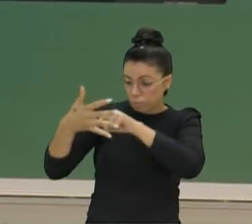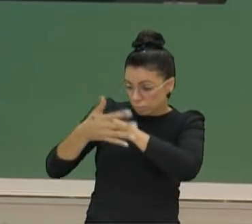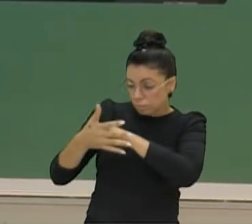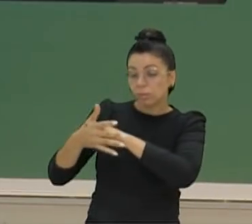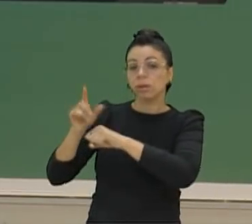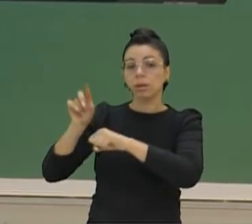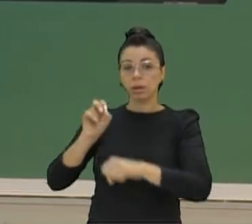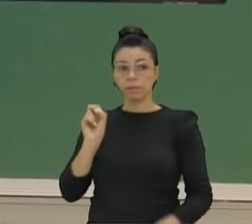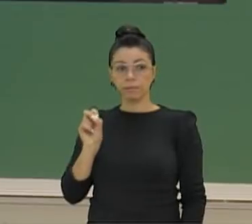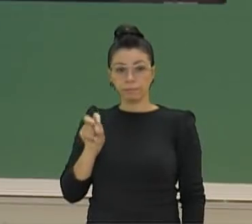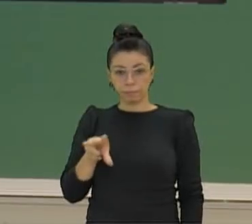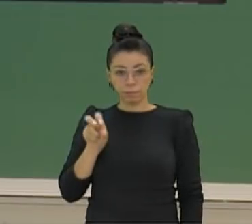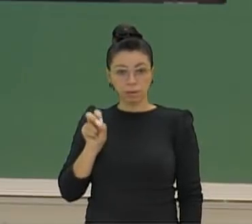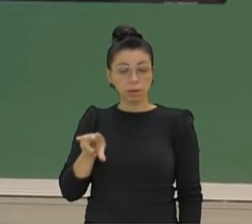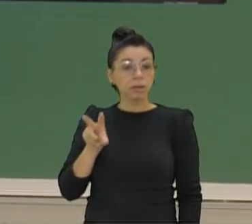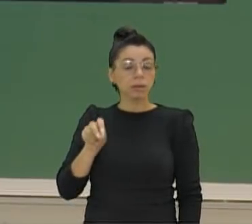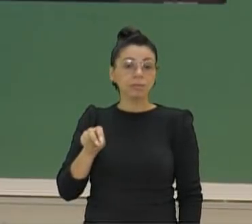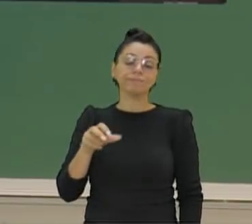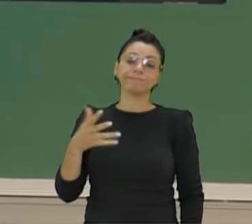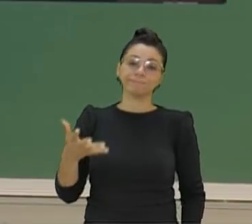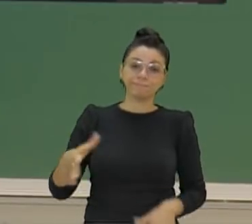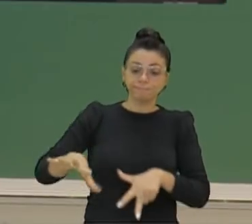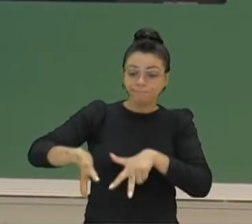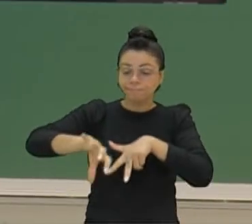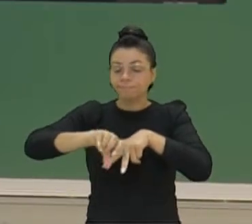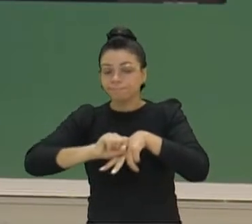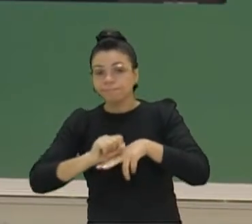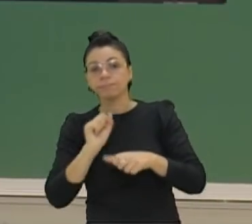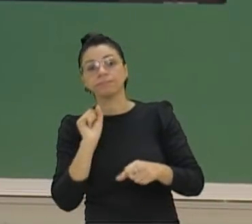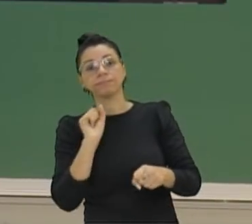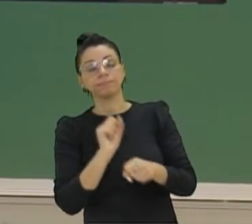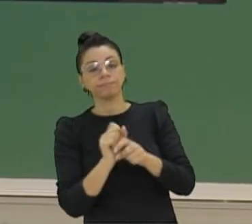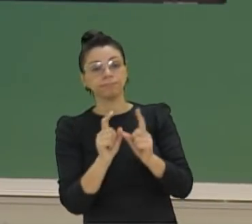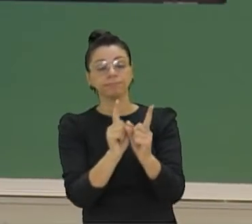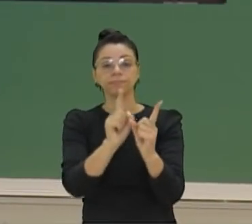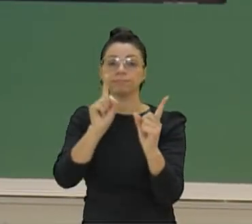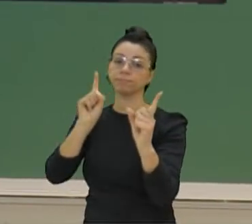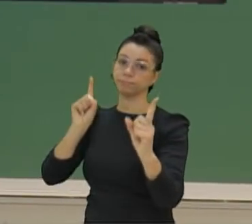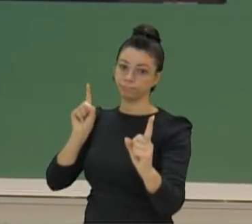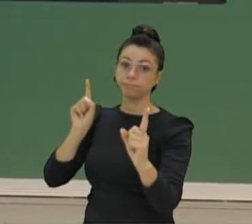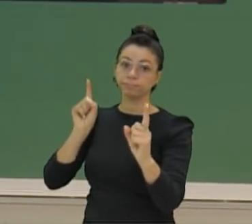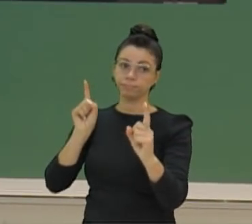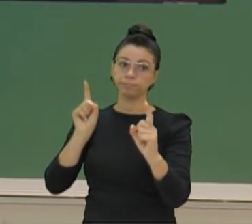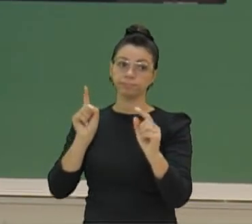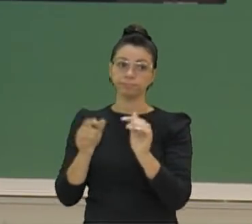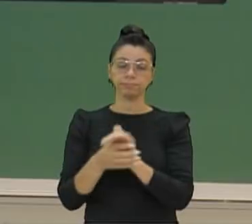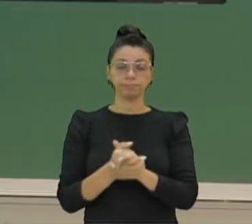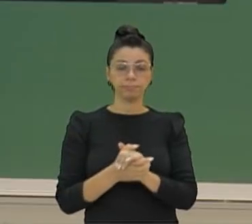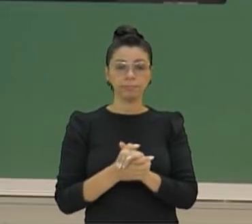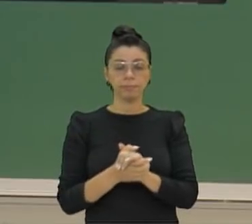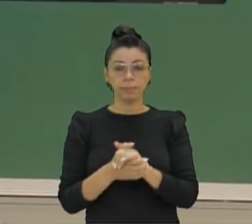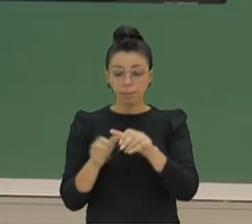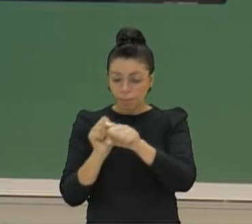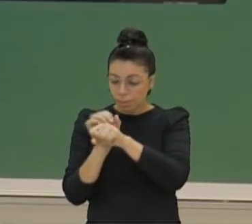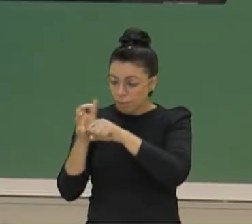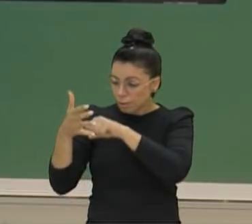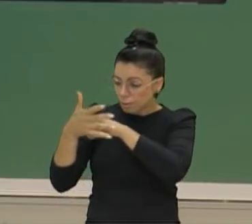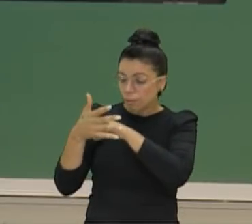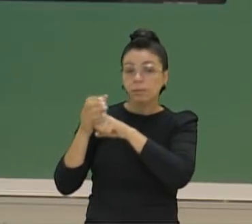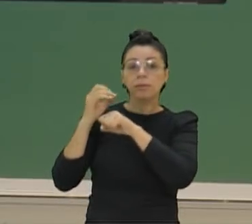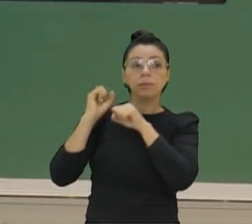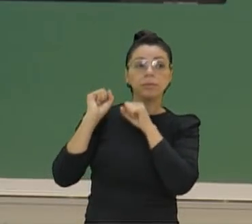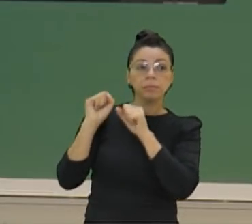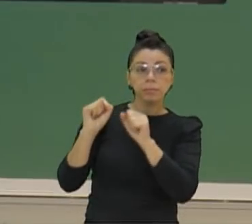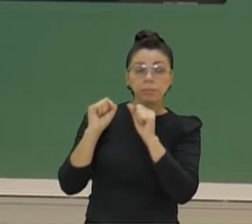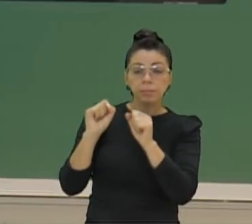doença viral, né, que acabou nos pegando de surpresa, nos fez parar, nos afastou um pouco. Esse Covid-19 pode